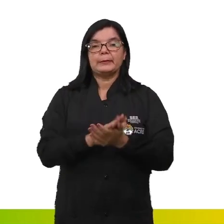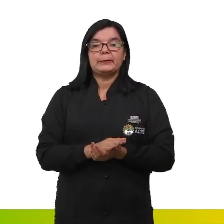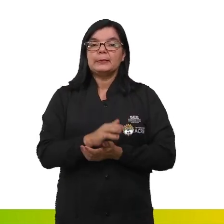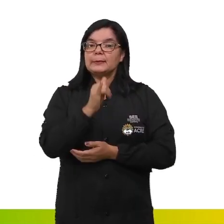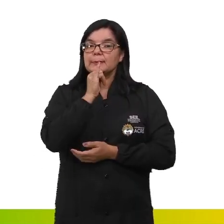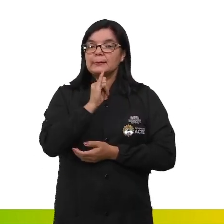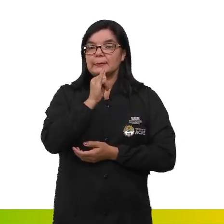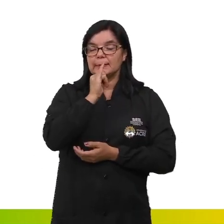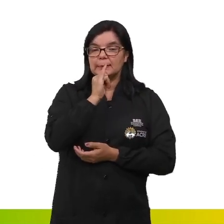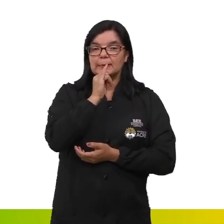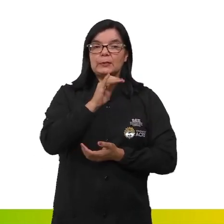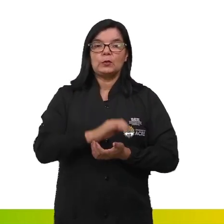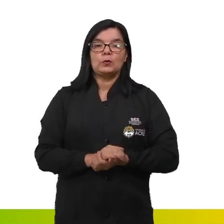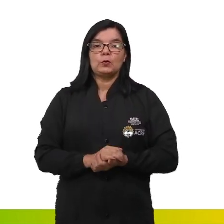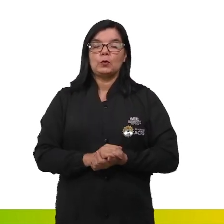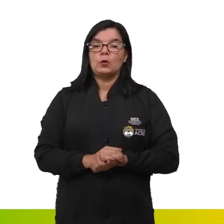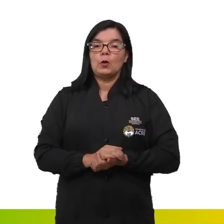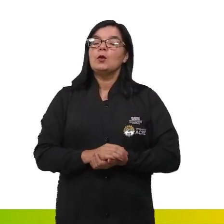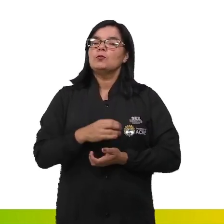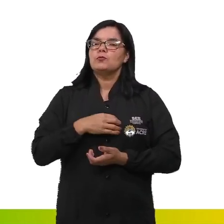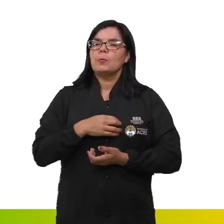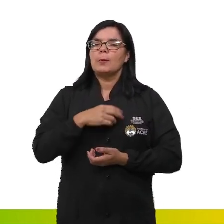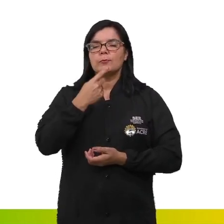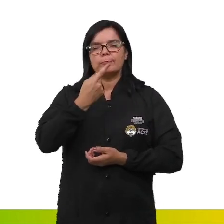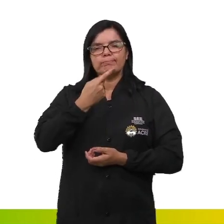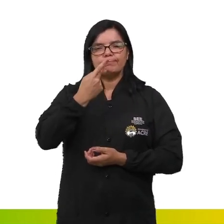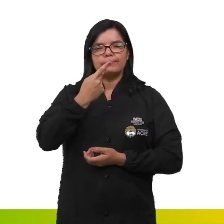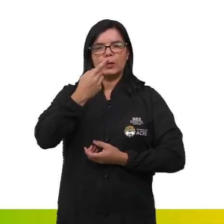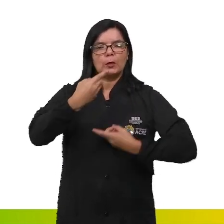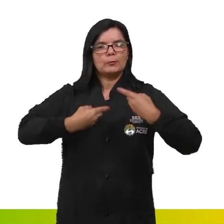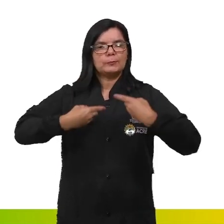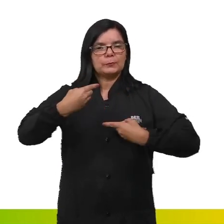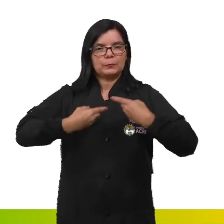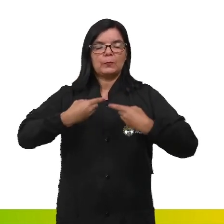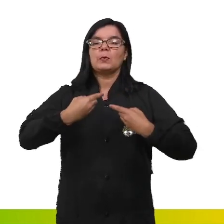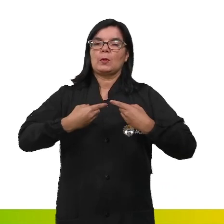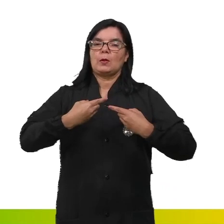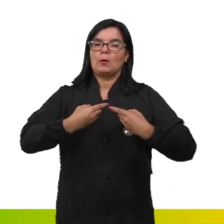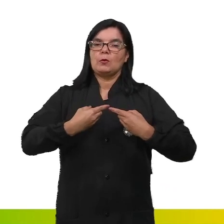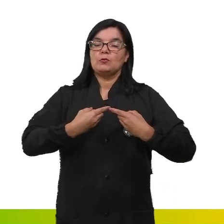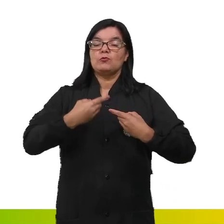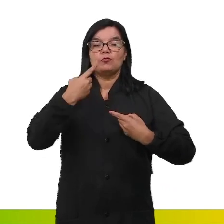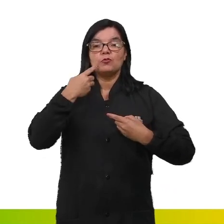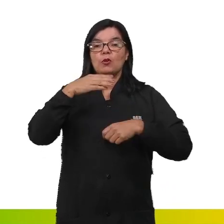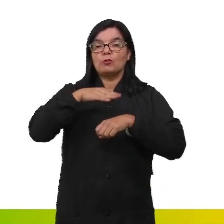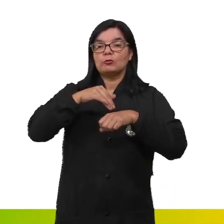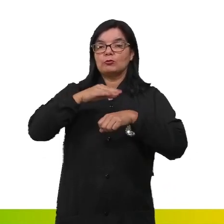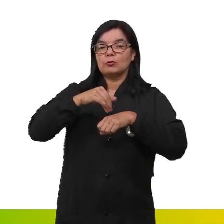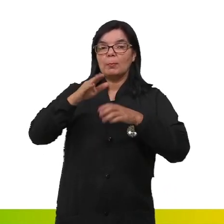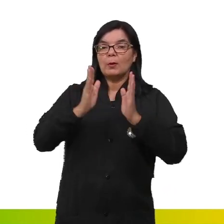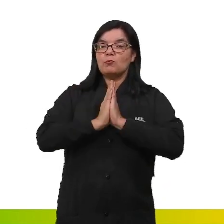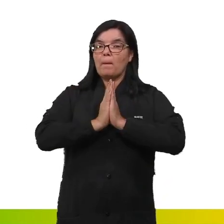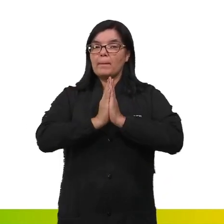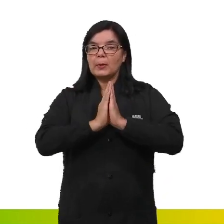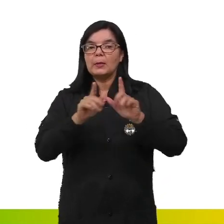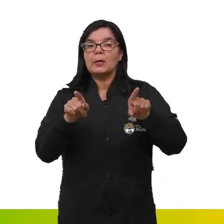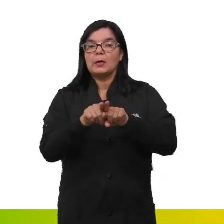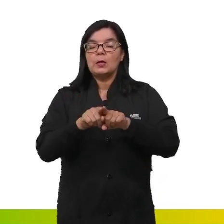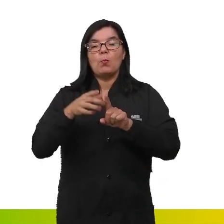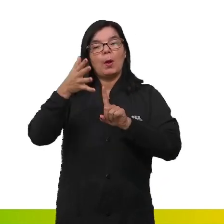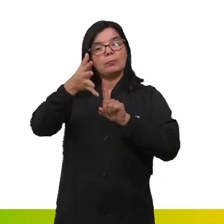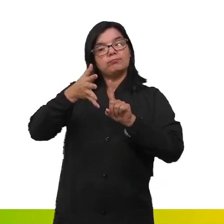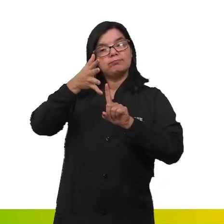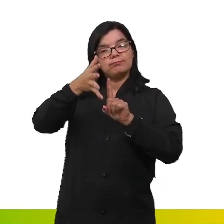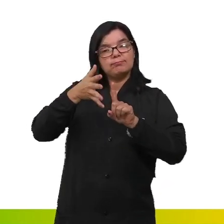esse exemplo aí de um discurso político, por quê? Porque ele usa um tom mais persuasivo e uma palestra científica usa